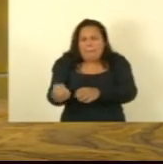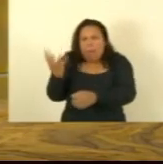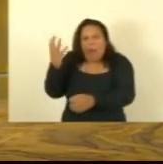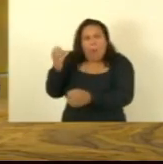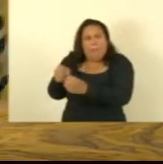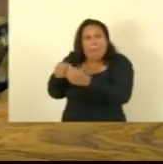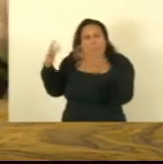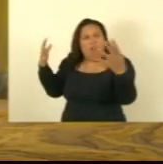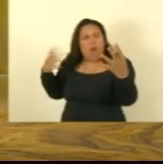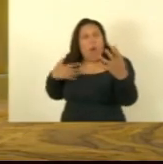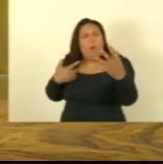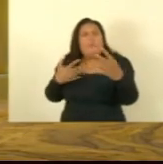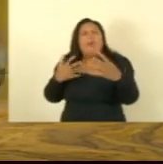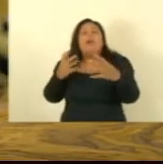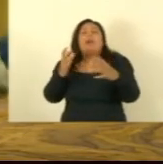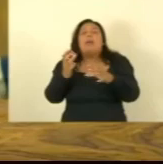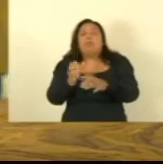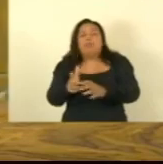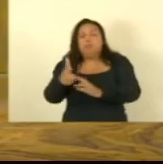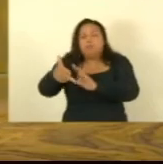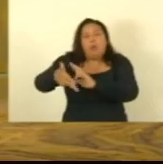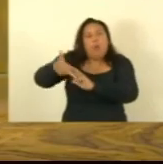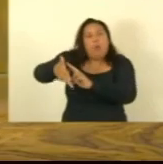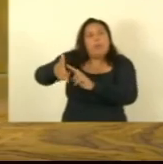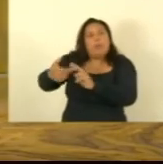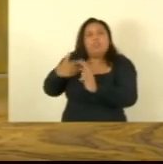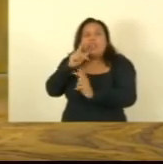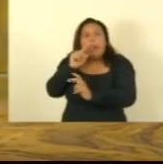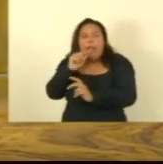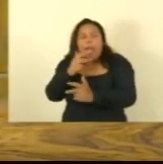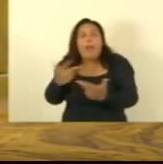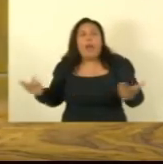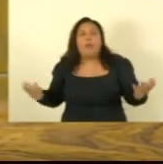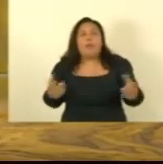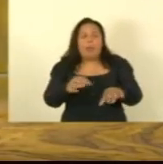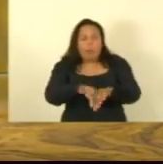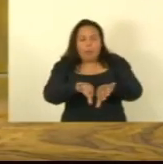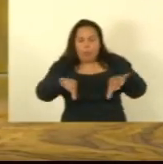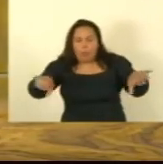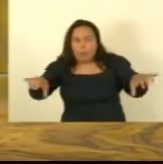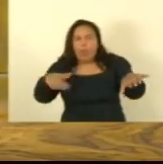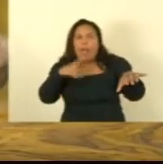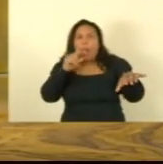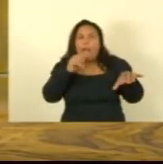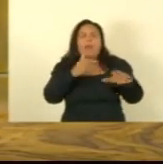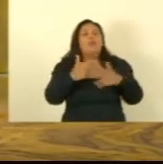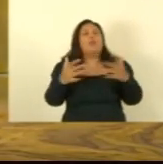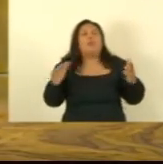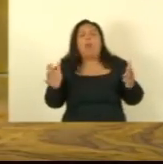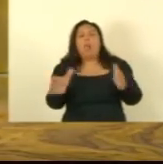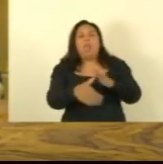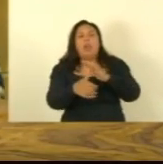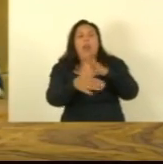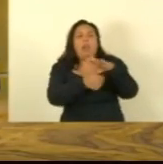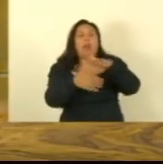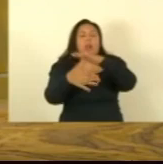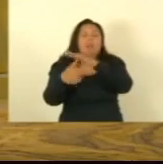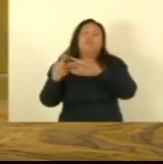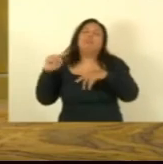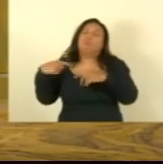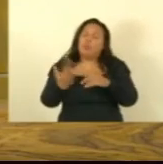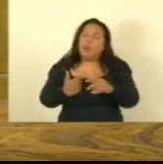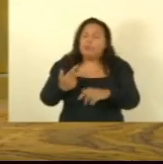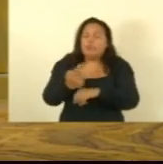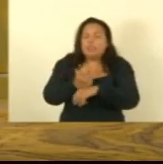fiação, encanamento, tudo era roubado nas propriedades rurais. Nós fizemos gestões